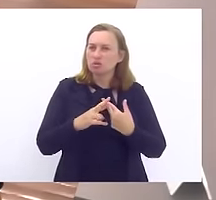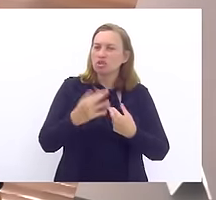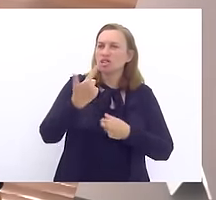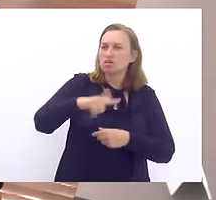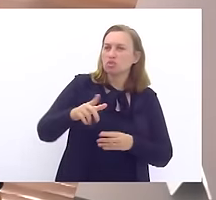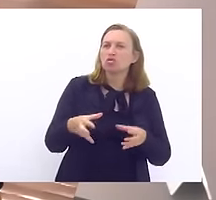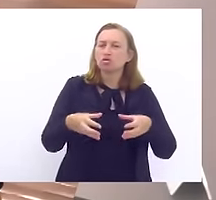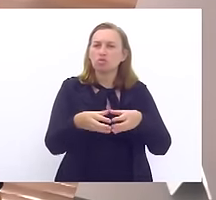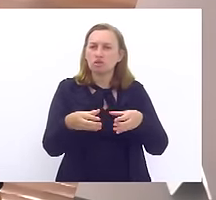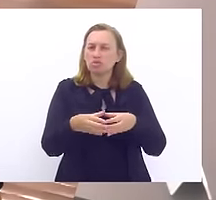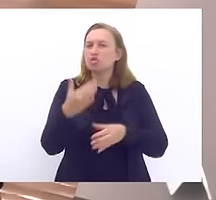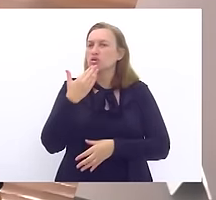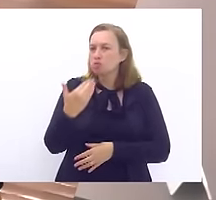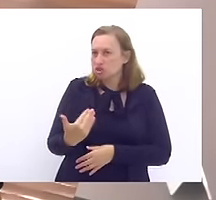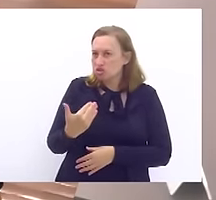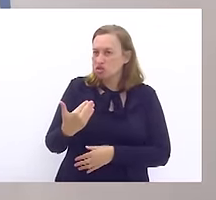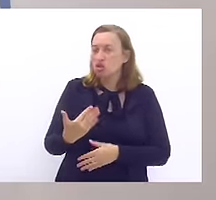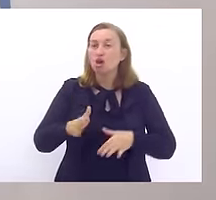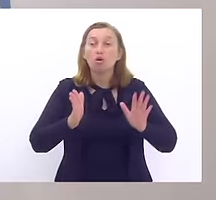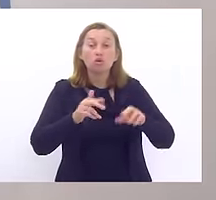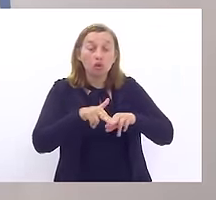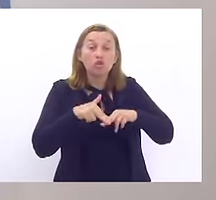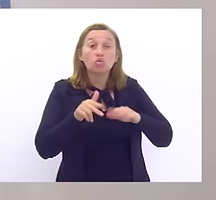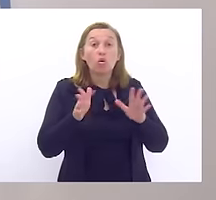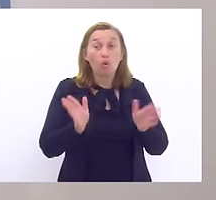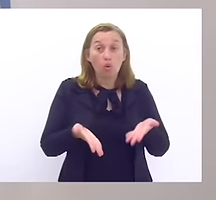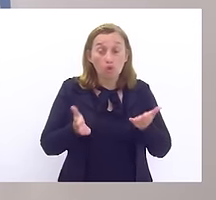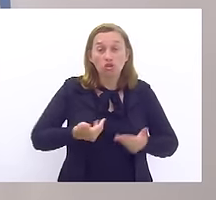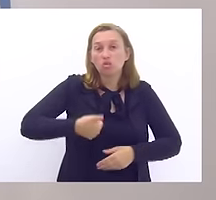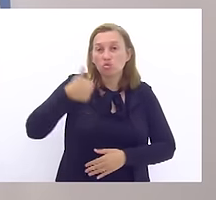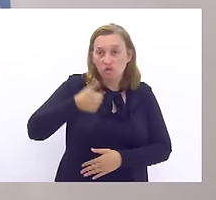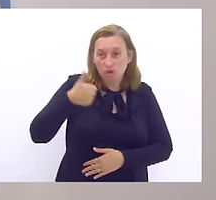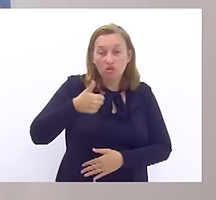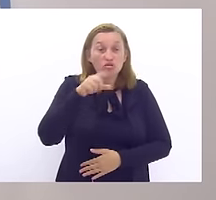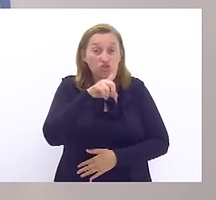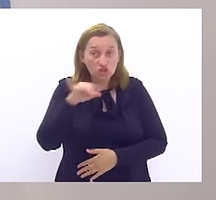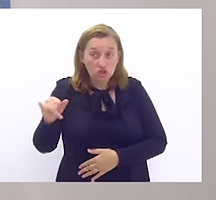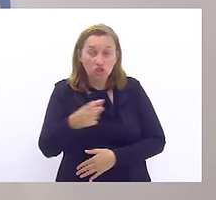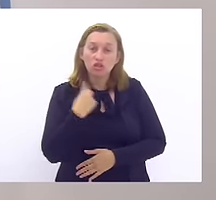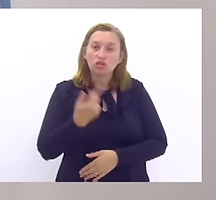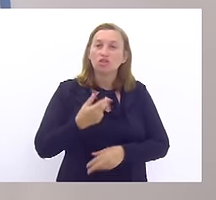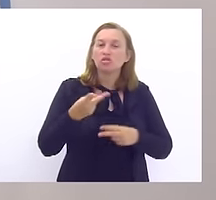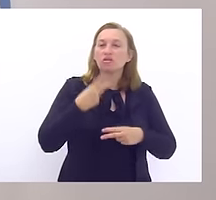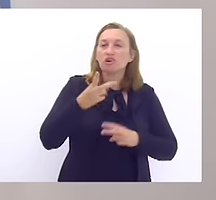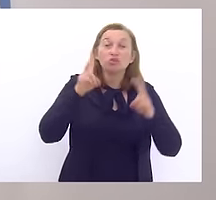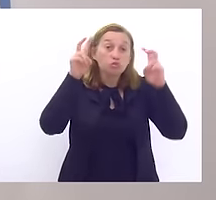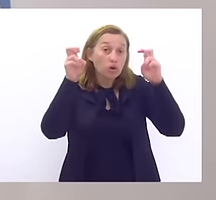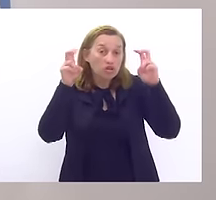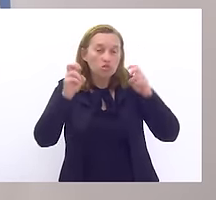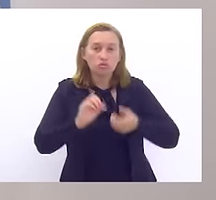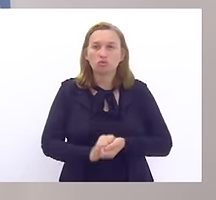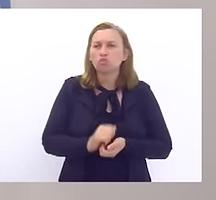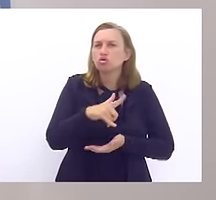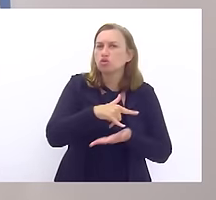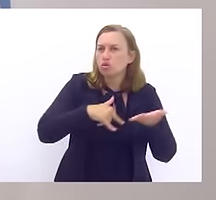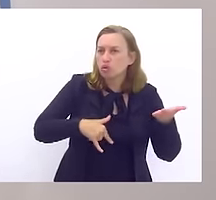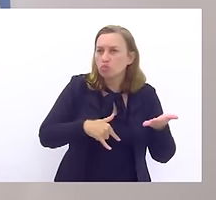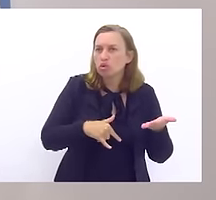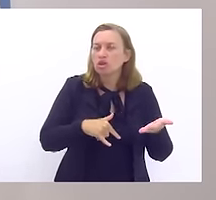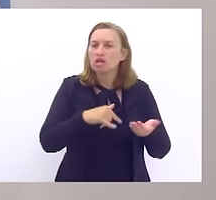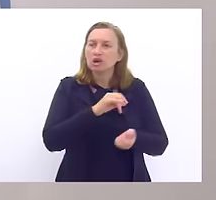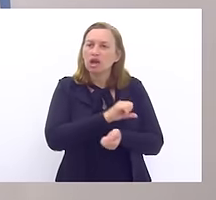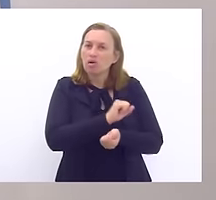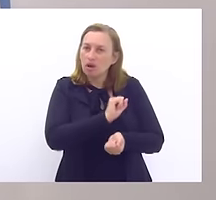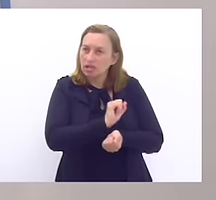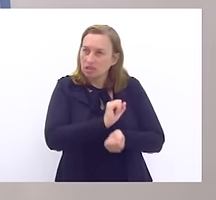solicitaram essa audiência portanto hoje hoje é a primeira vez que a gente tá tratando da matéria os documentos que esperam